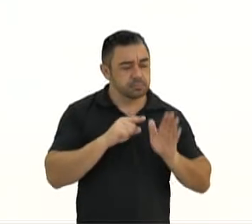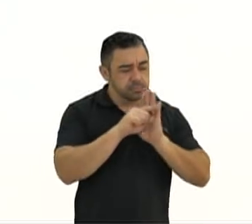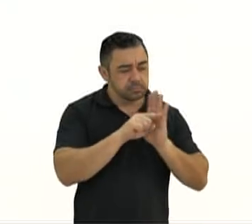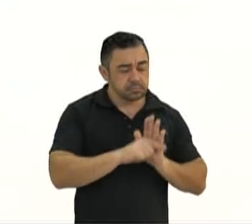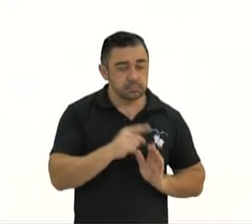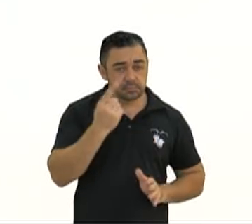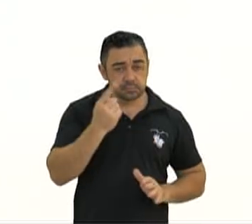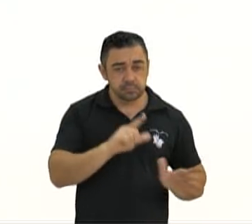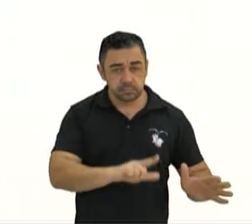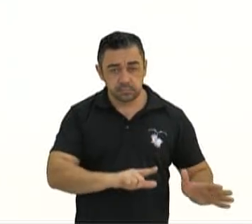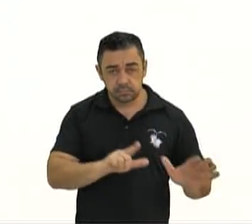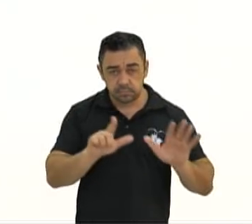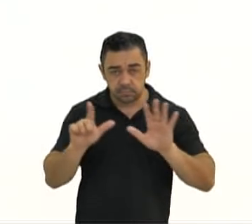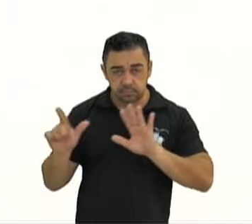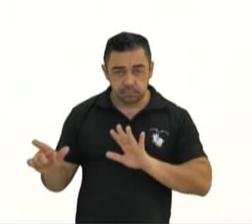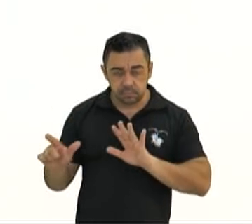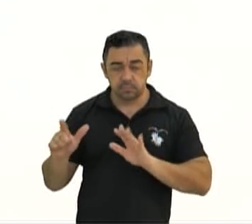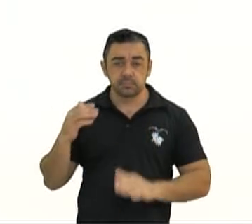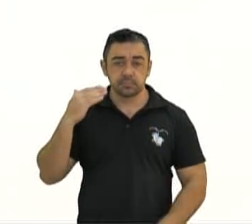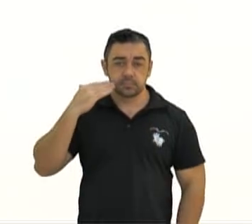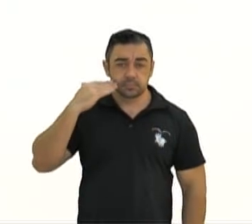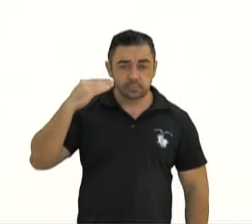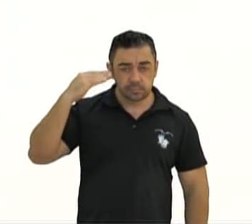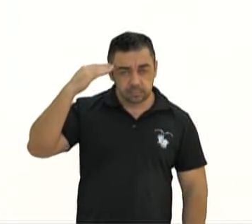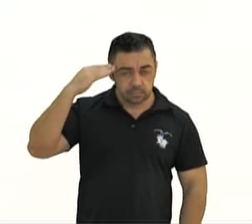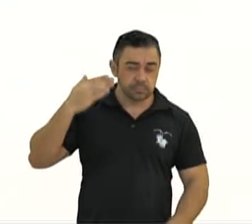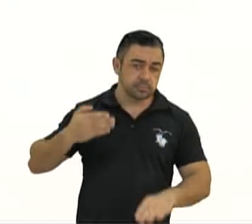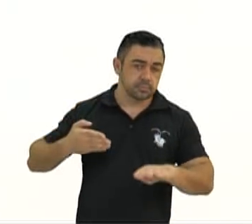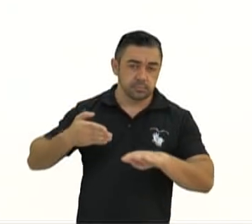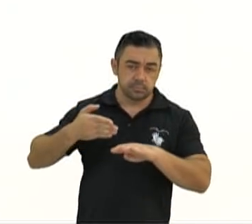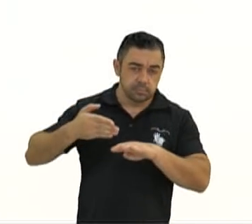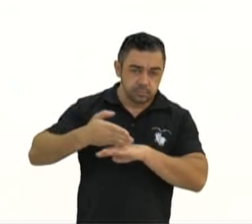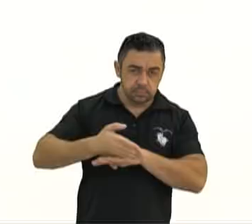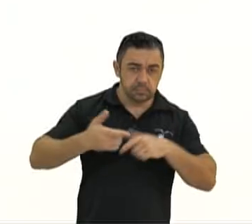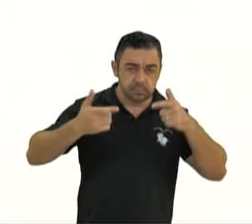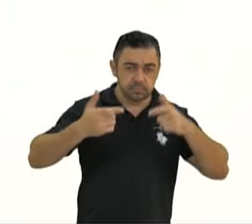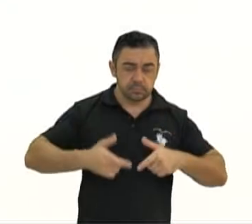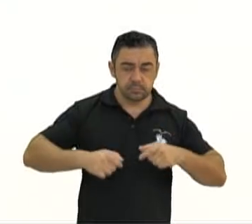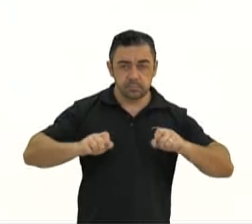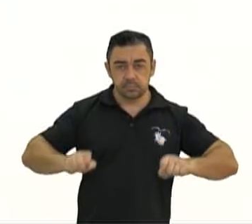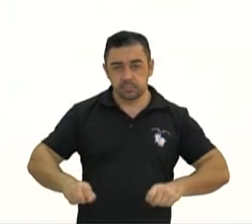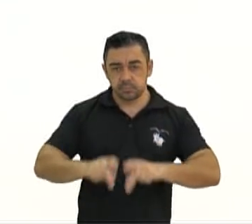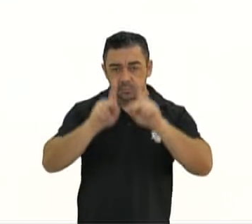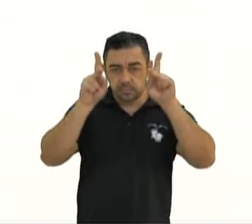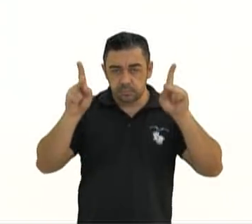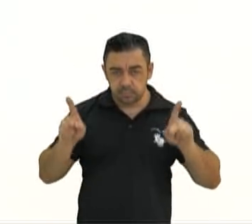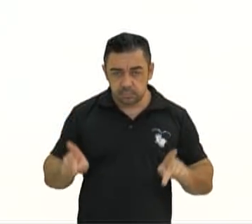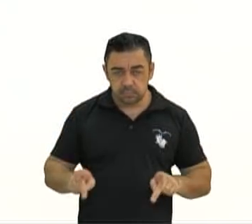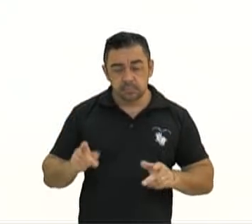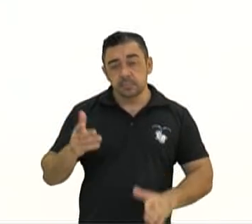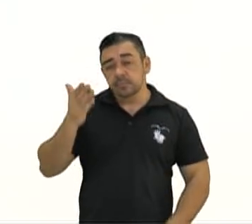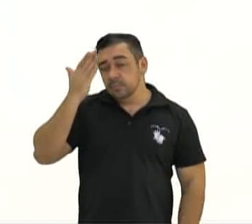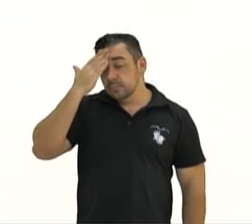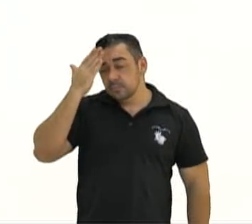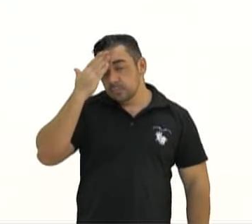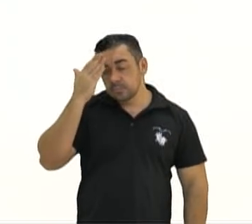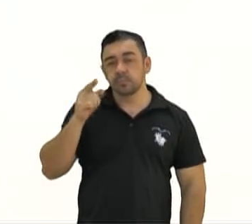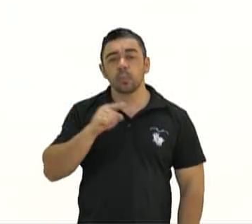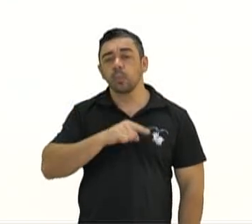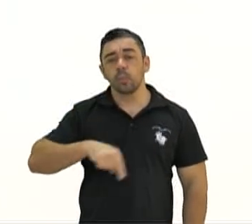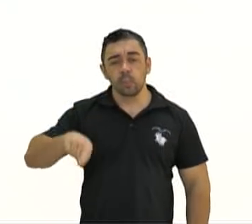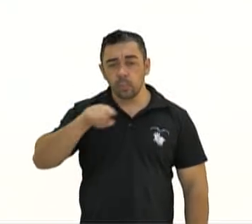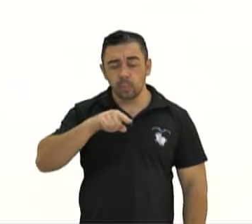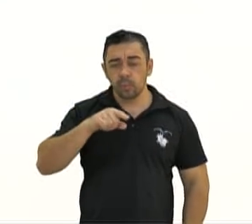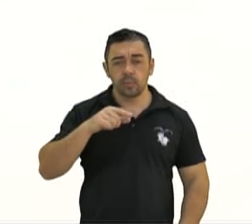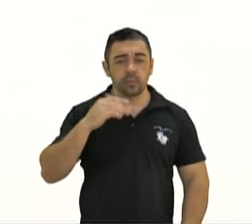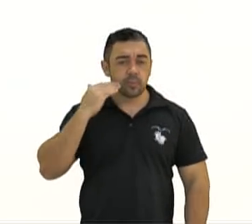uma semana adolescentes que frequentam um determinado shopping para saber a preferência